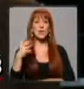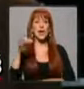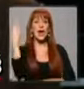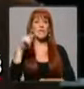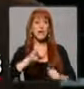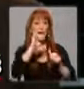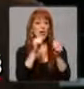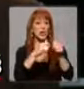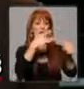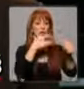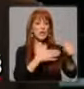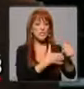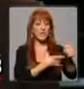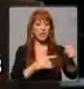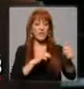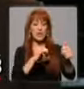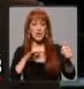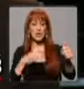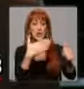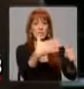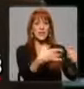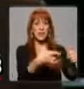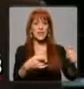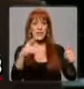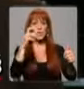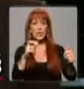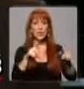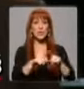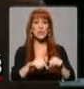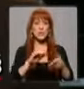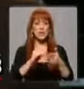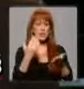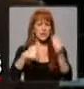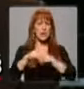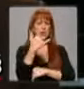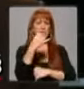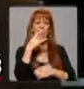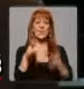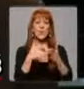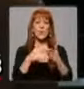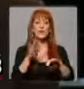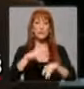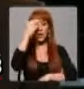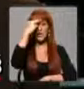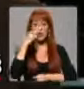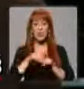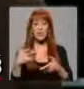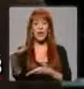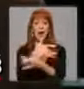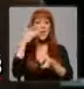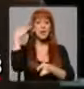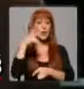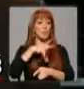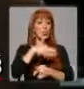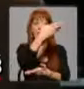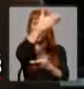Silva entre 1988 e 1993. Foi autor de mais de 20 livros sobre a história e as relações externas de